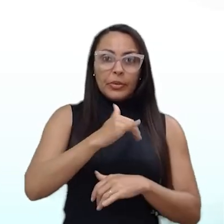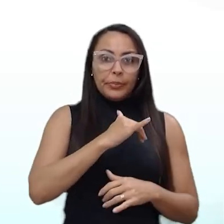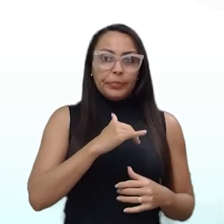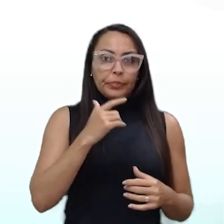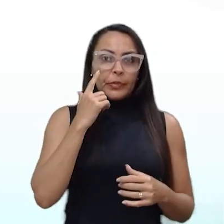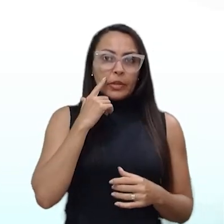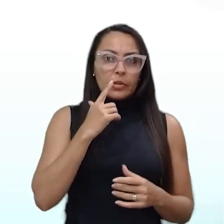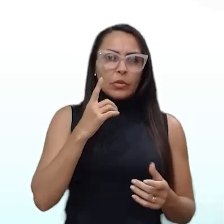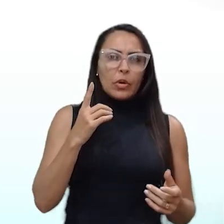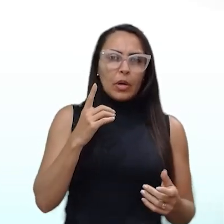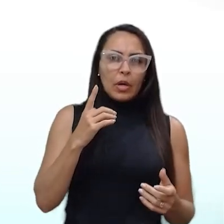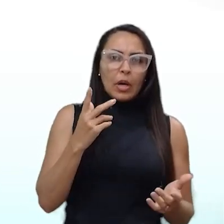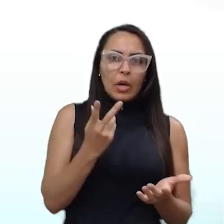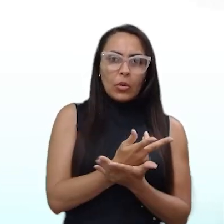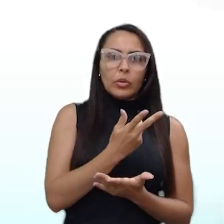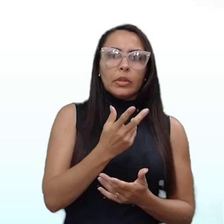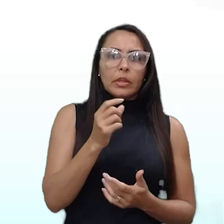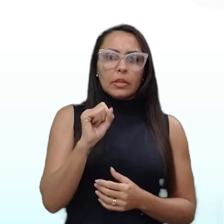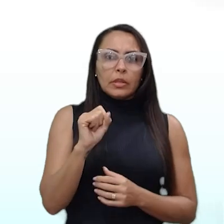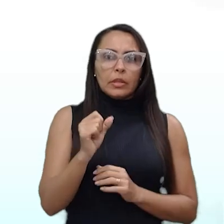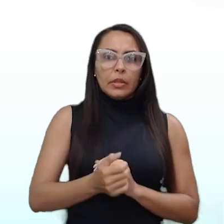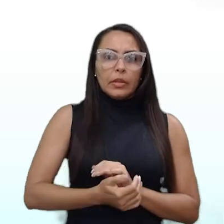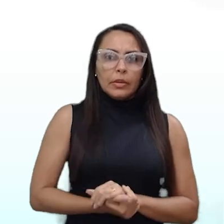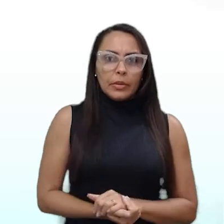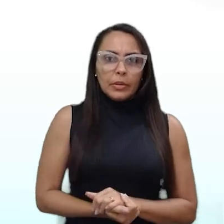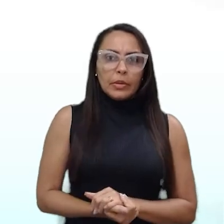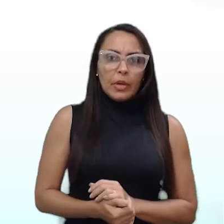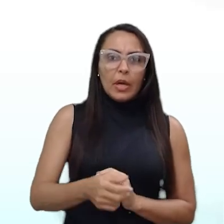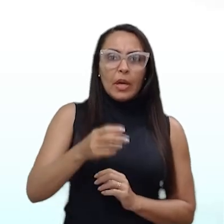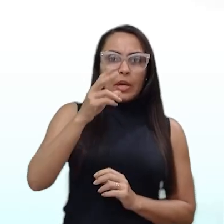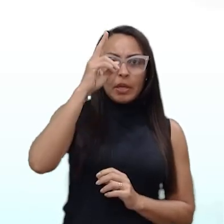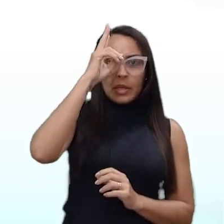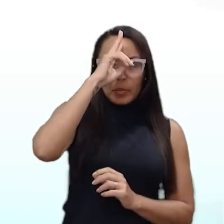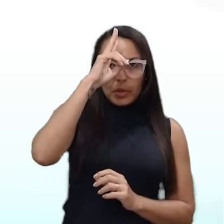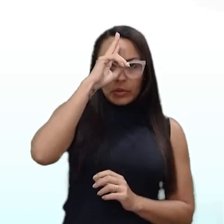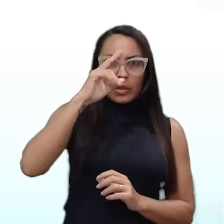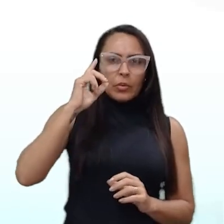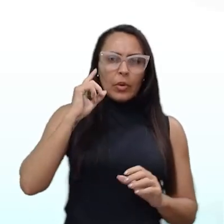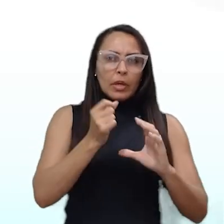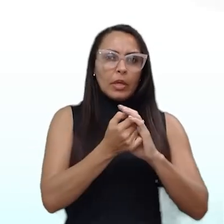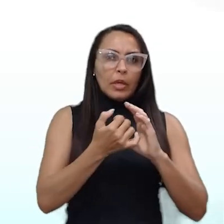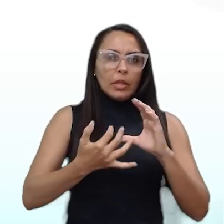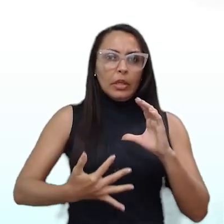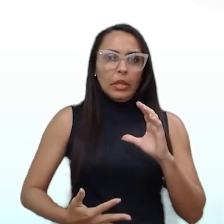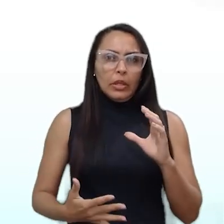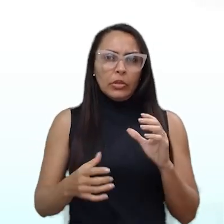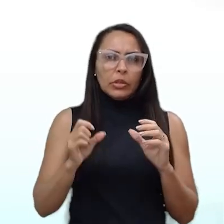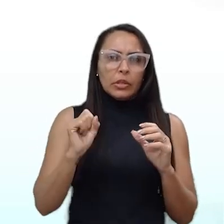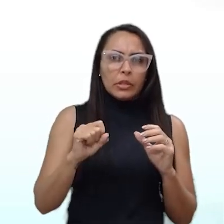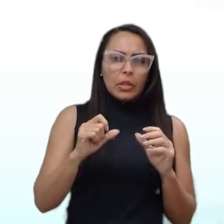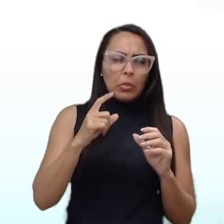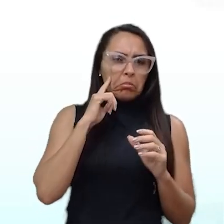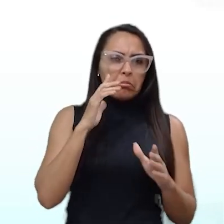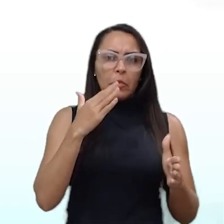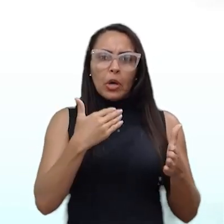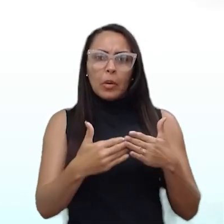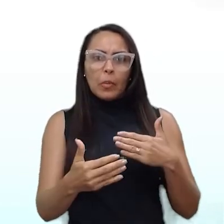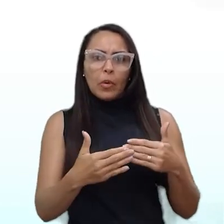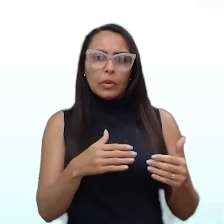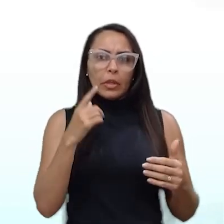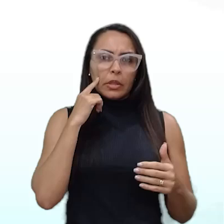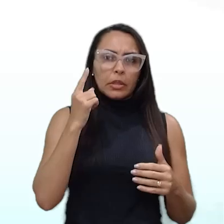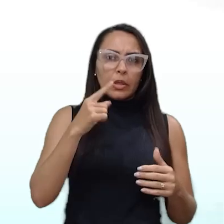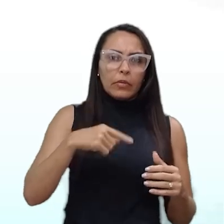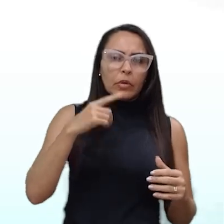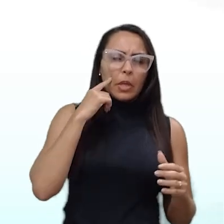que isso ocorra é chamado de calor específico. Lembrando que o calor específico é uma característica da matéria, então não importa se você